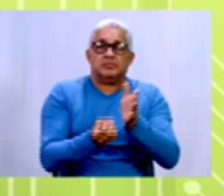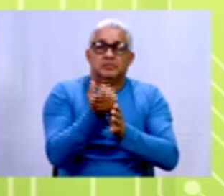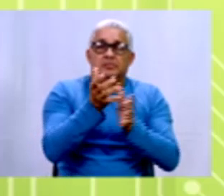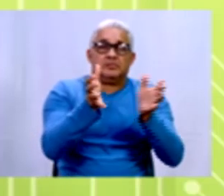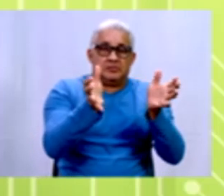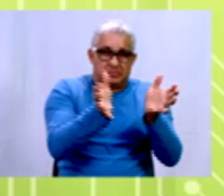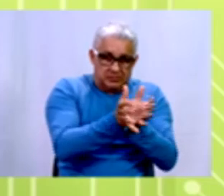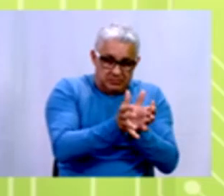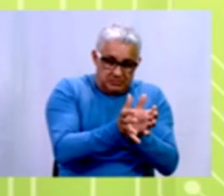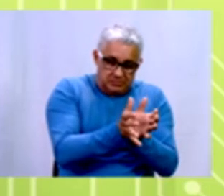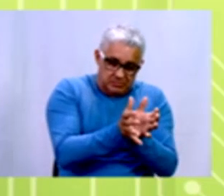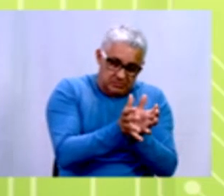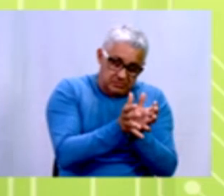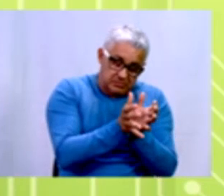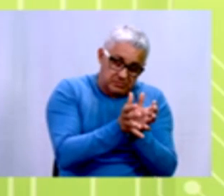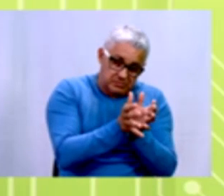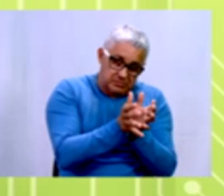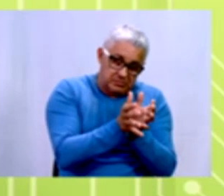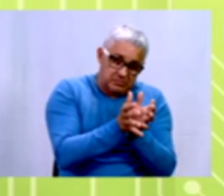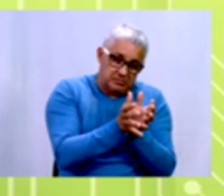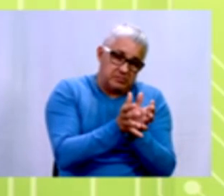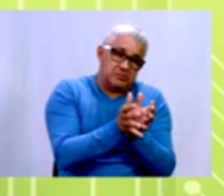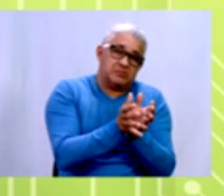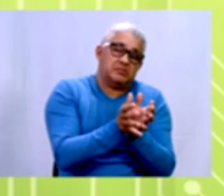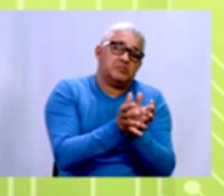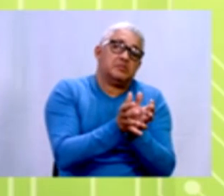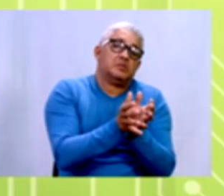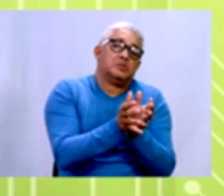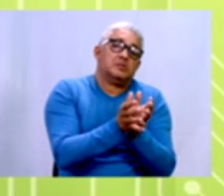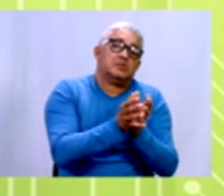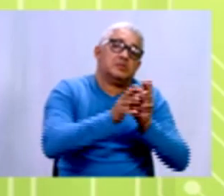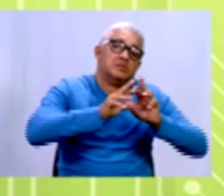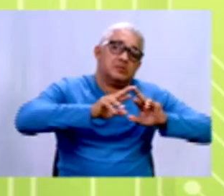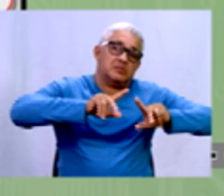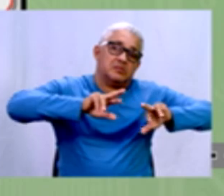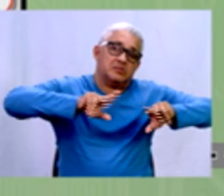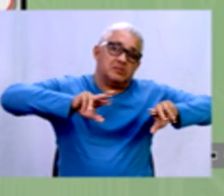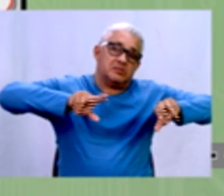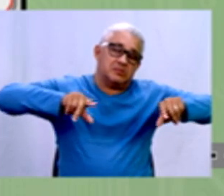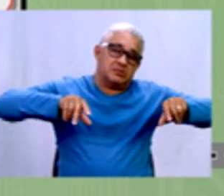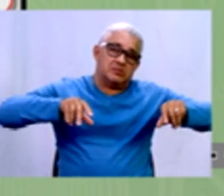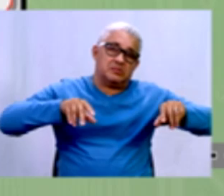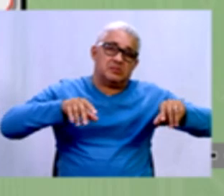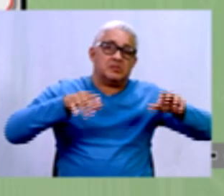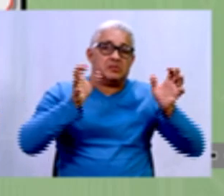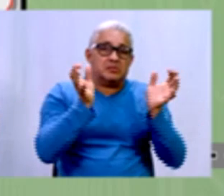times de tamanhos, vários times, tá? Podemos ter